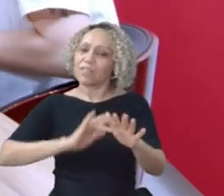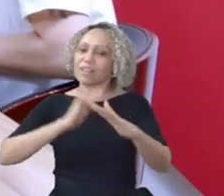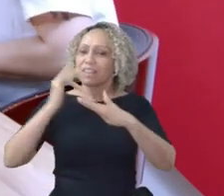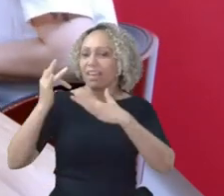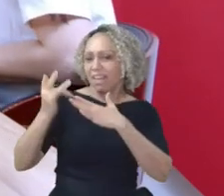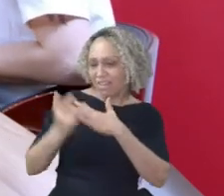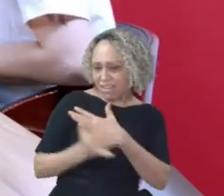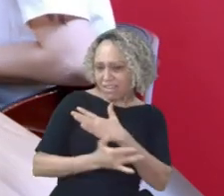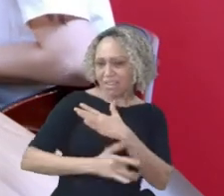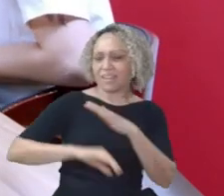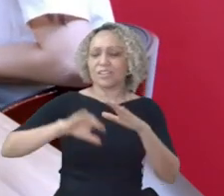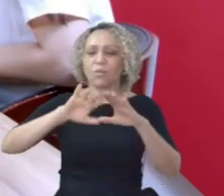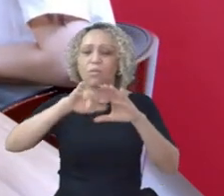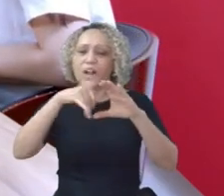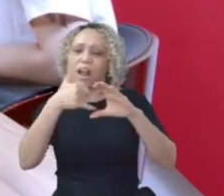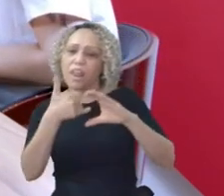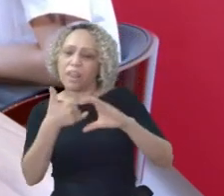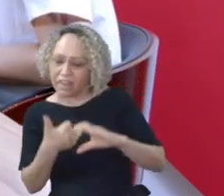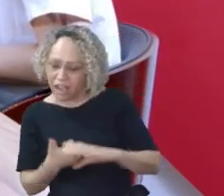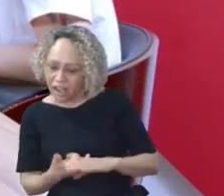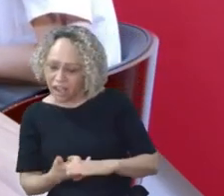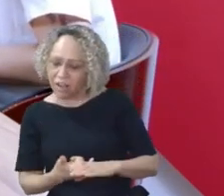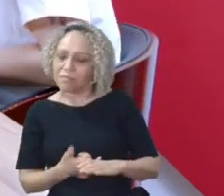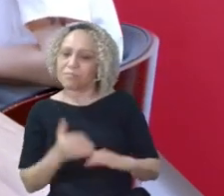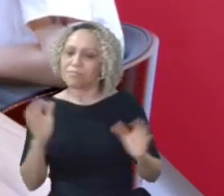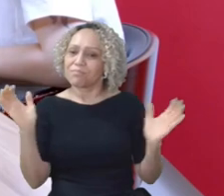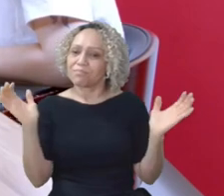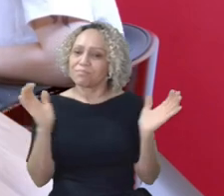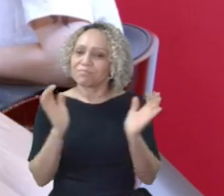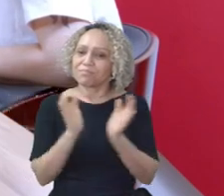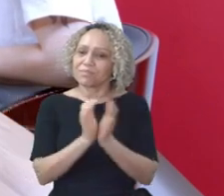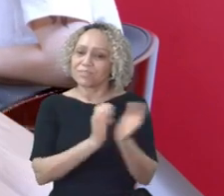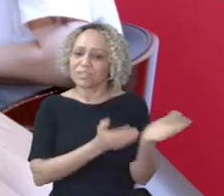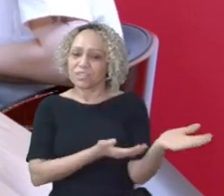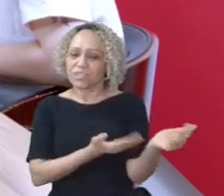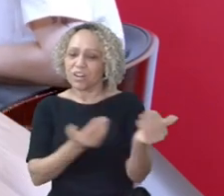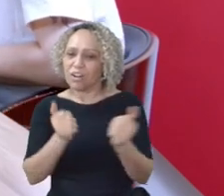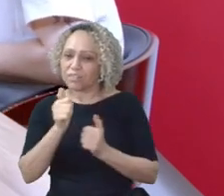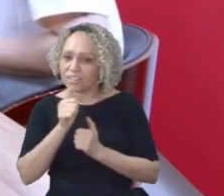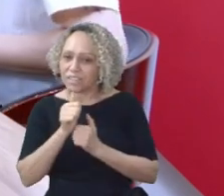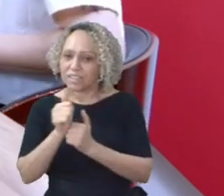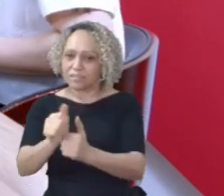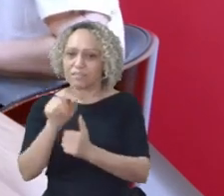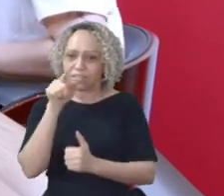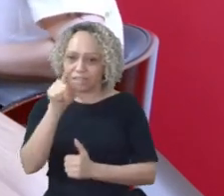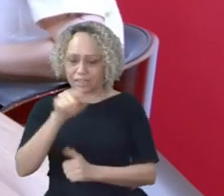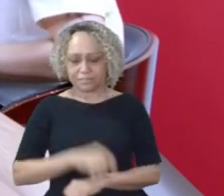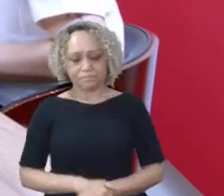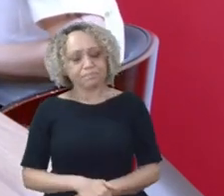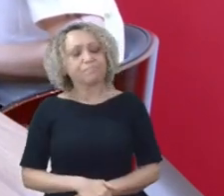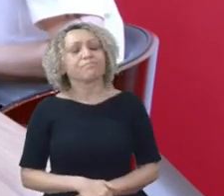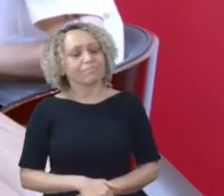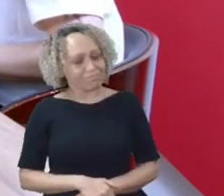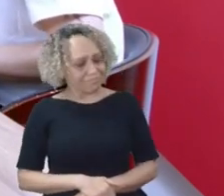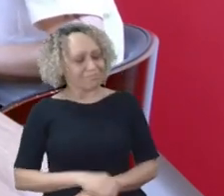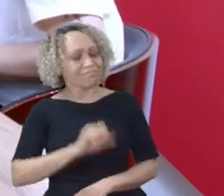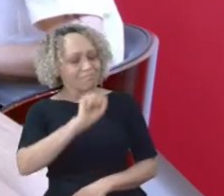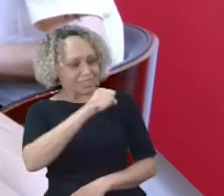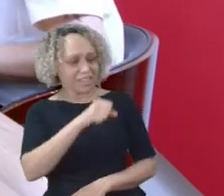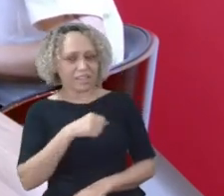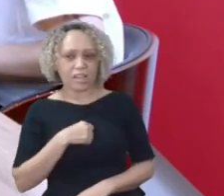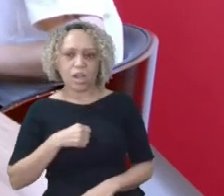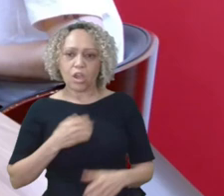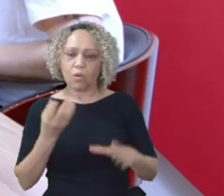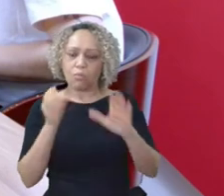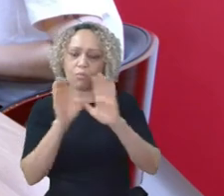galera que nos acompanha também poder te seguir, te acompanhar? Certo. Bom, eu produzo conteúdo, né, em diversas redes sociais,